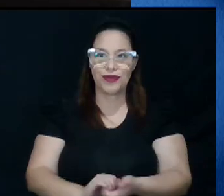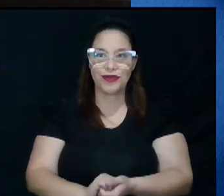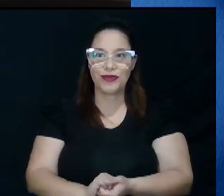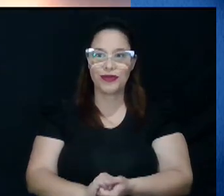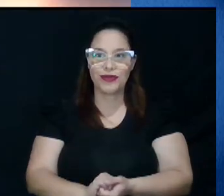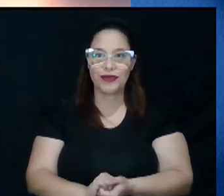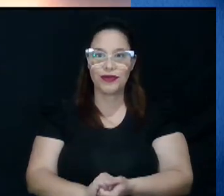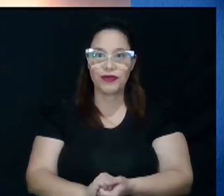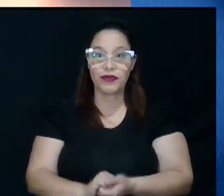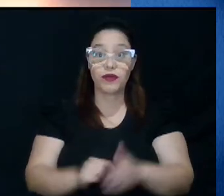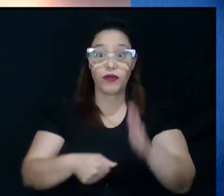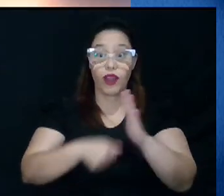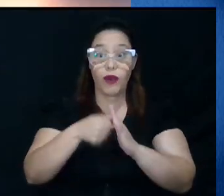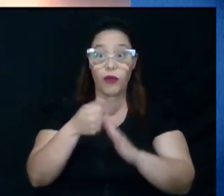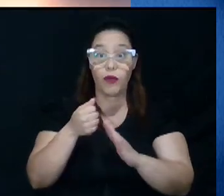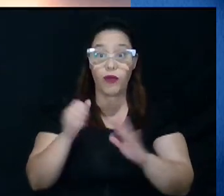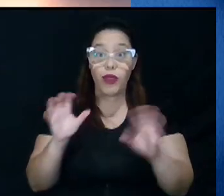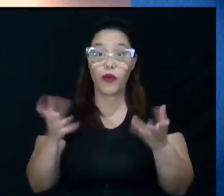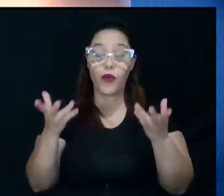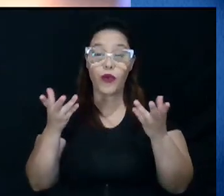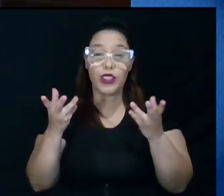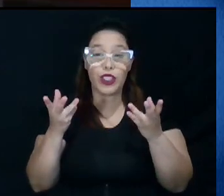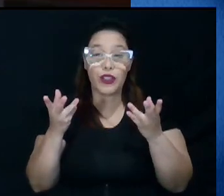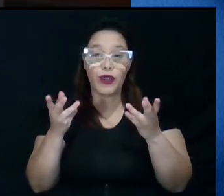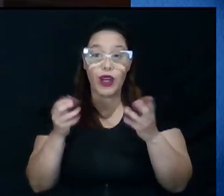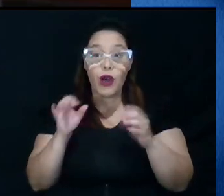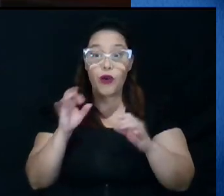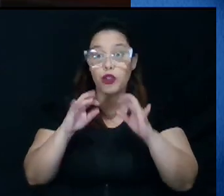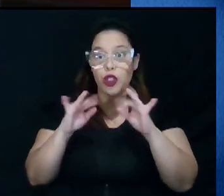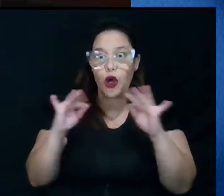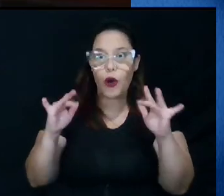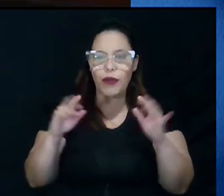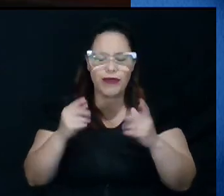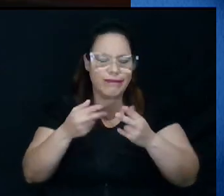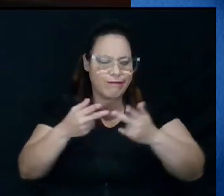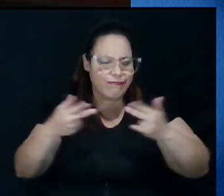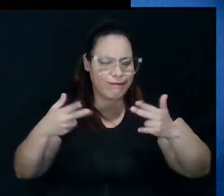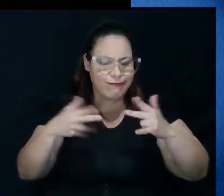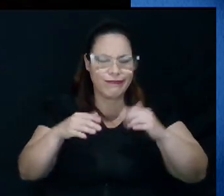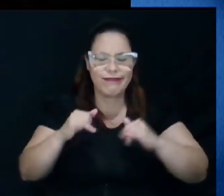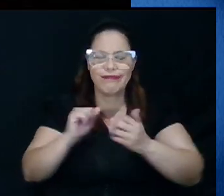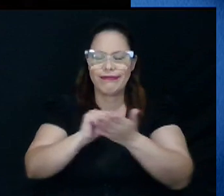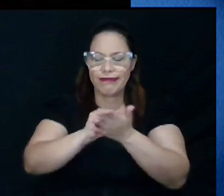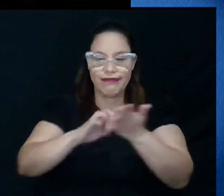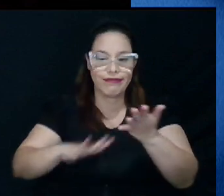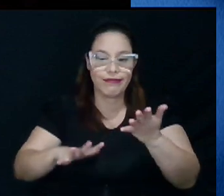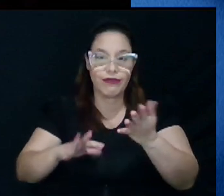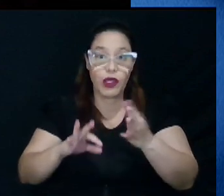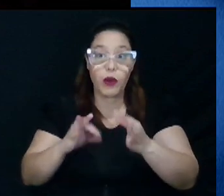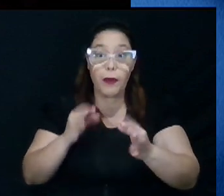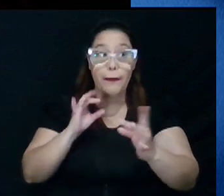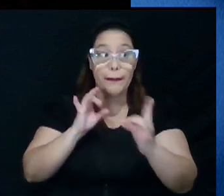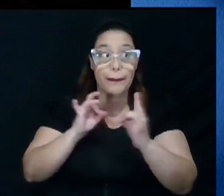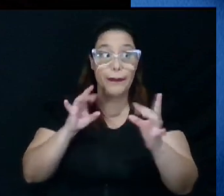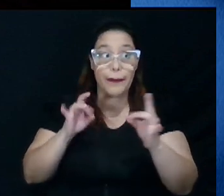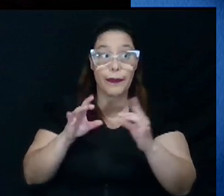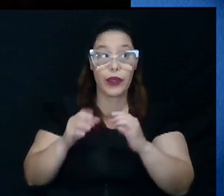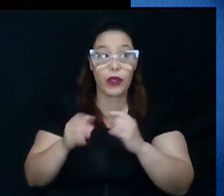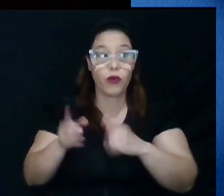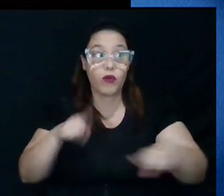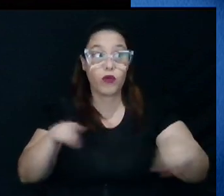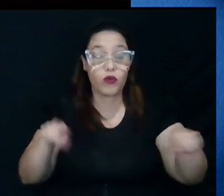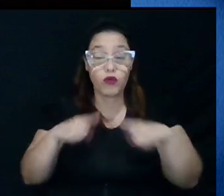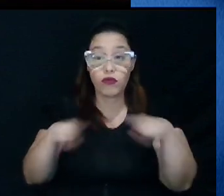Primeiro Festival Unicamp de Ópera oferece diversas atividades como palestras e ensaios didáticos com a